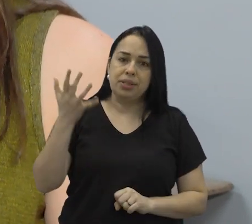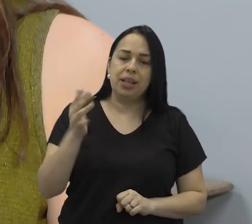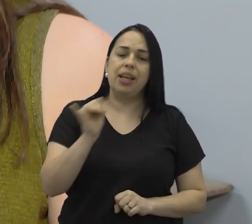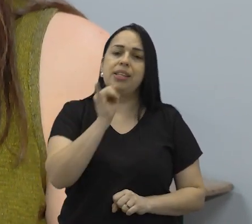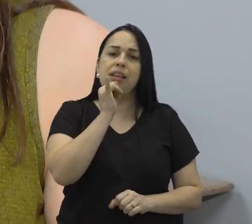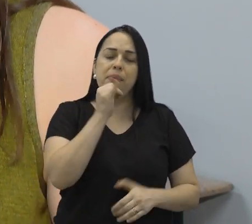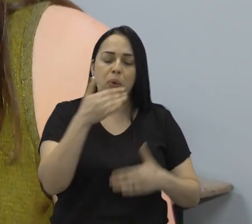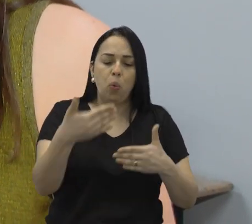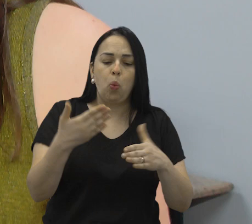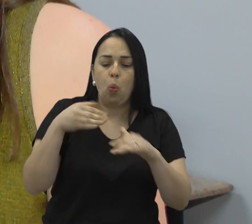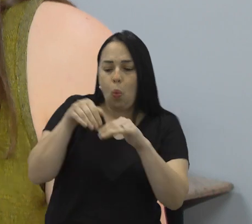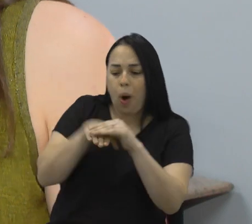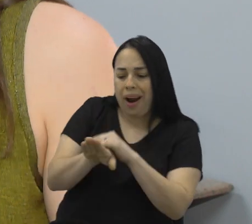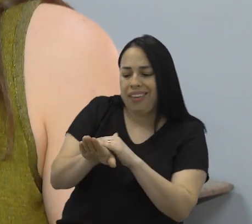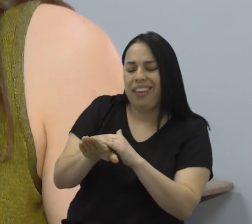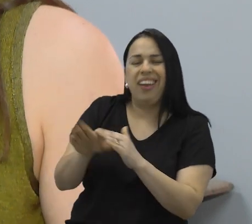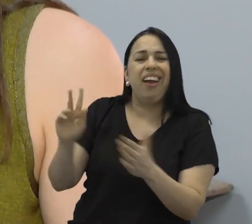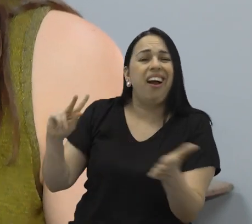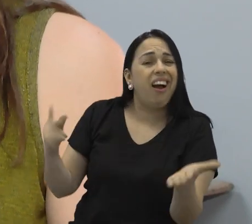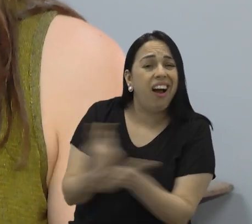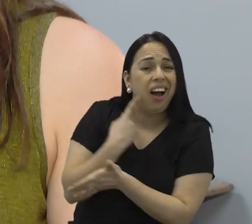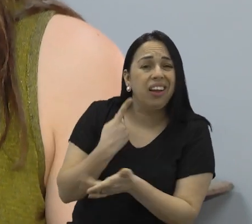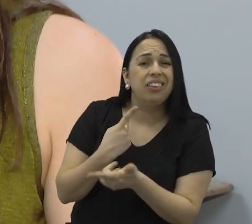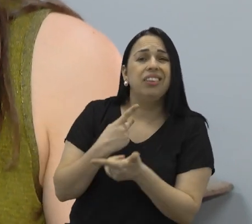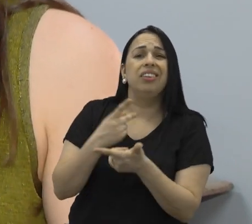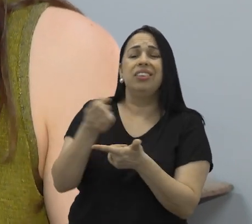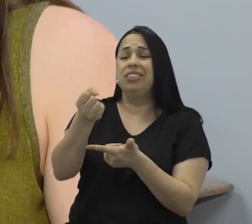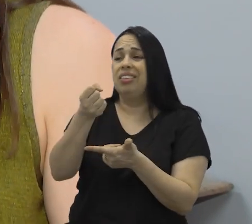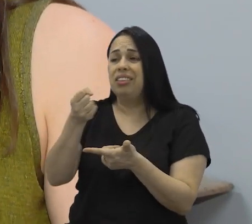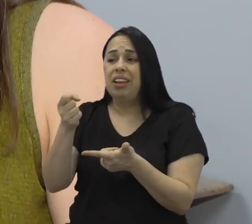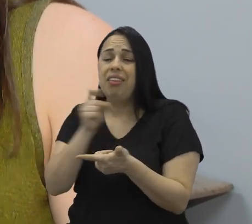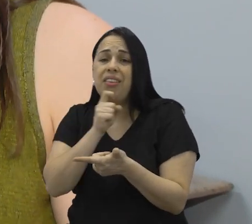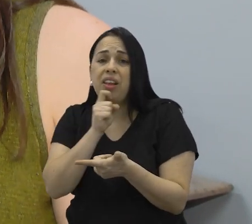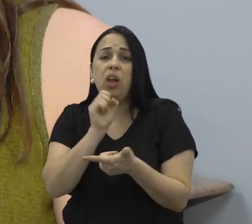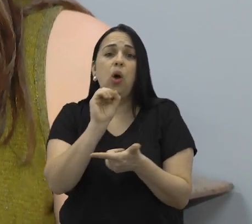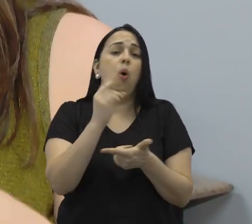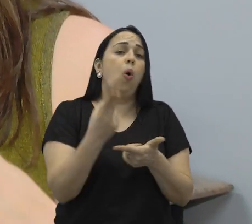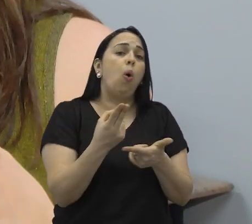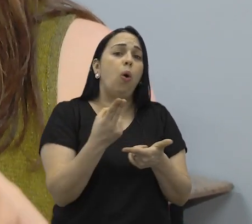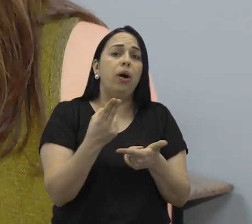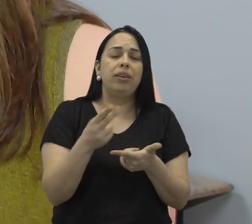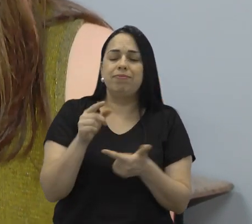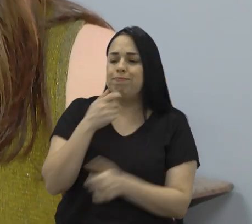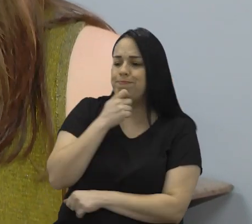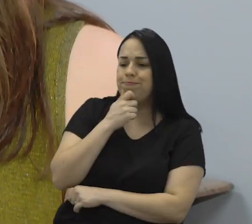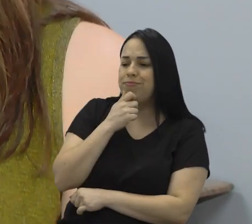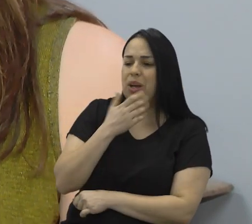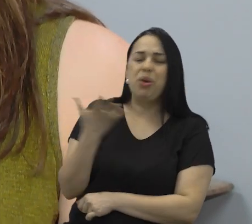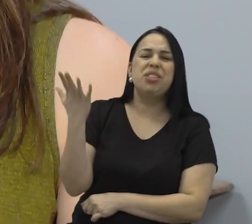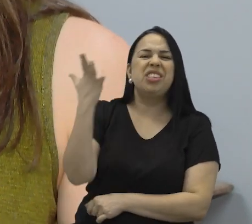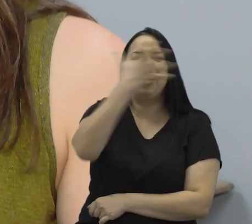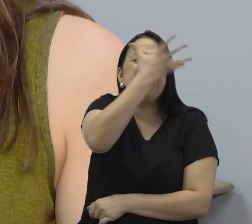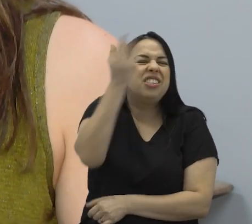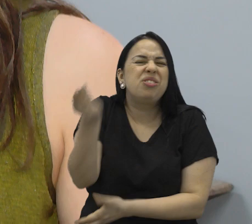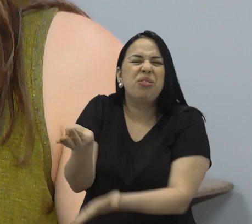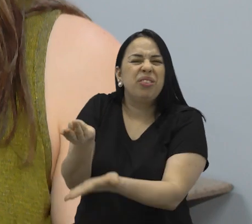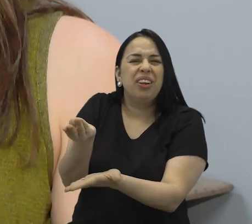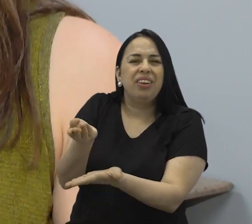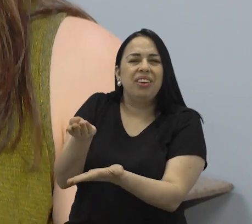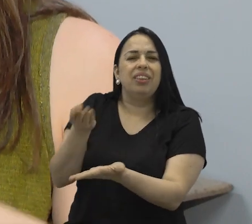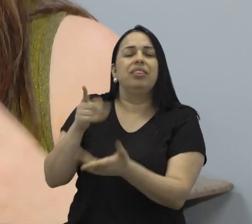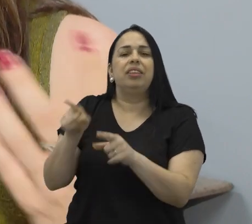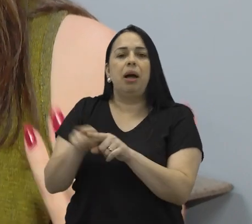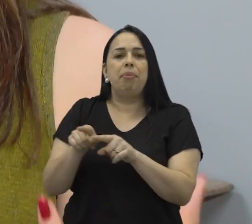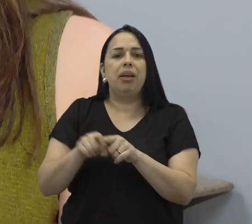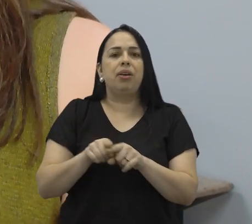pode acontecer, às vezes eu não armazenei direito um alimento que eu cozinhei em casa, na geladeira, ou às vezes eu não consigo ter essa percepção e